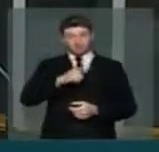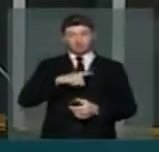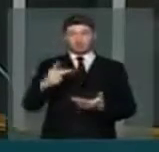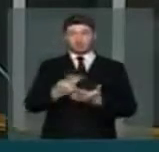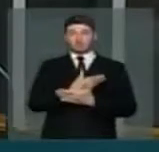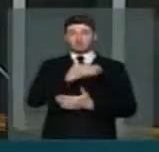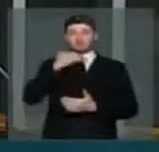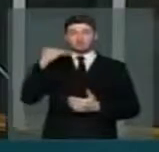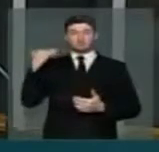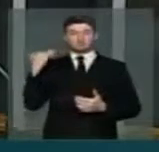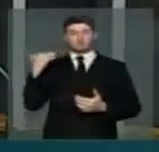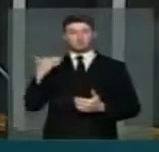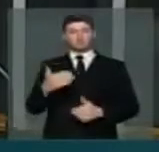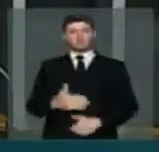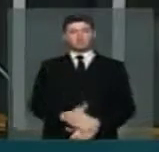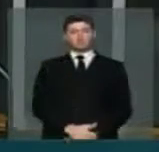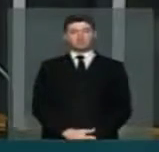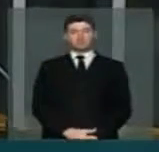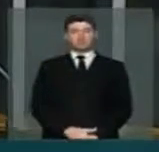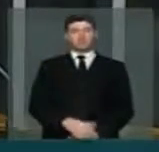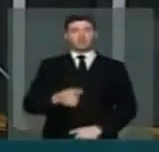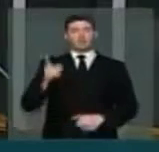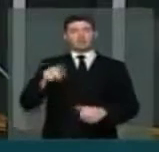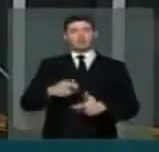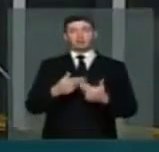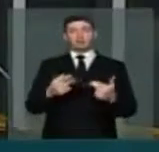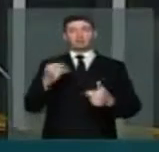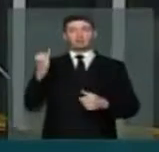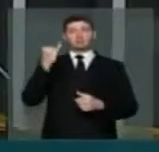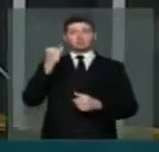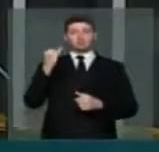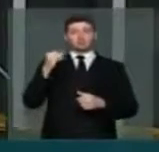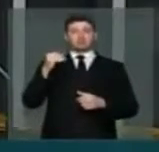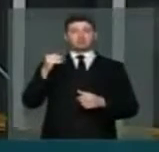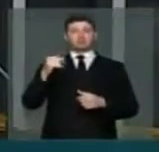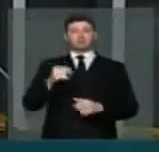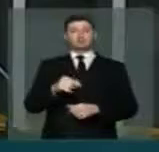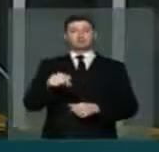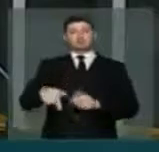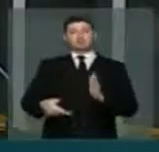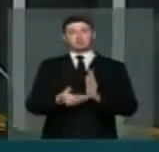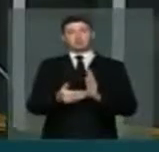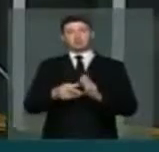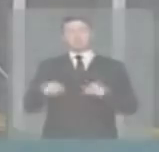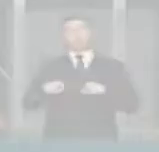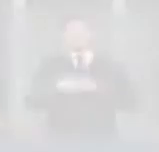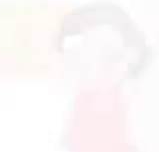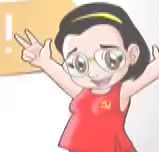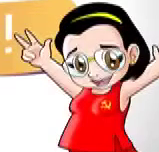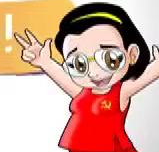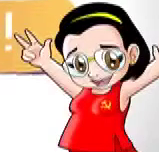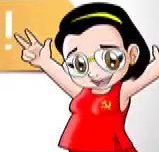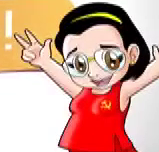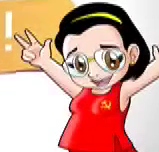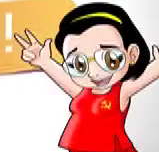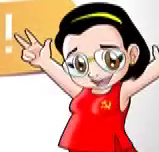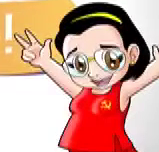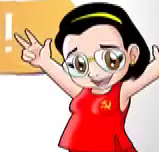são assassinadas, deve ser uma pauta desta Câmara e do Congresso.